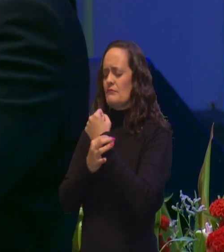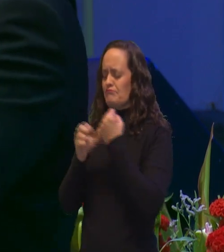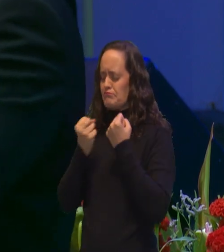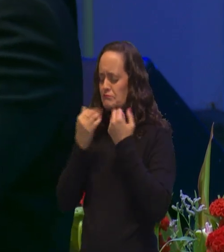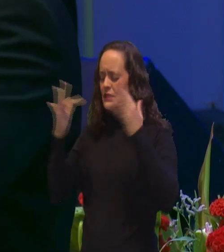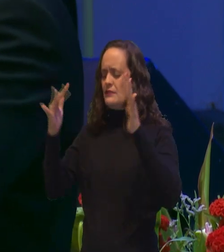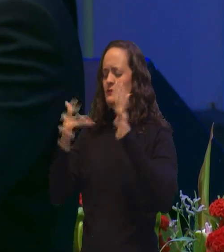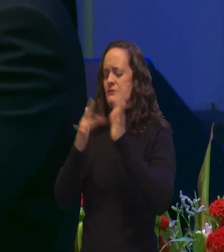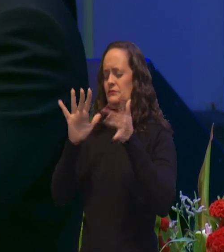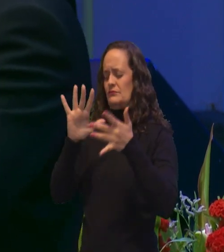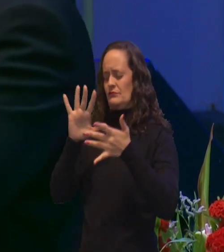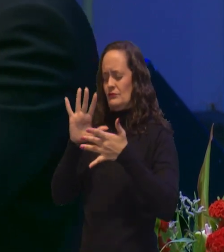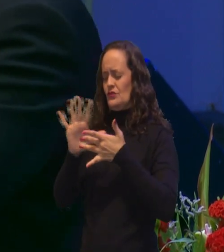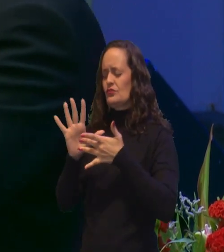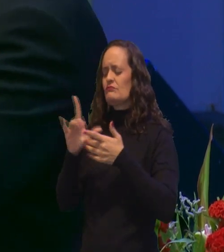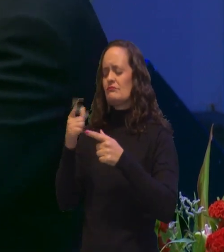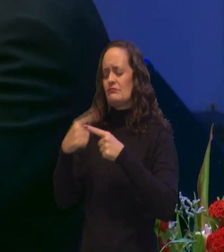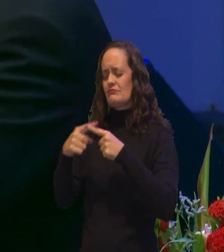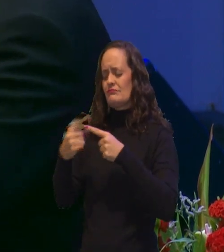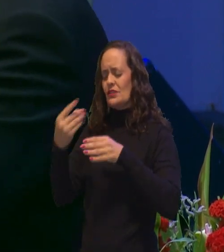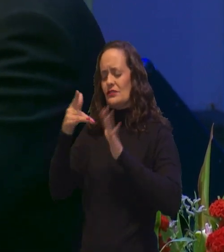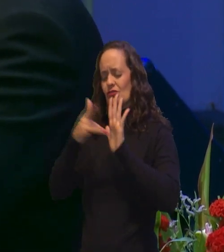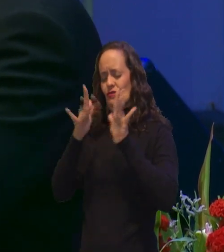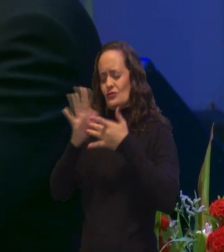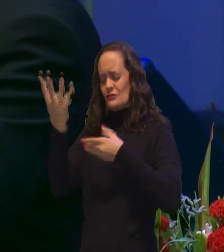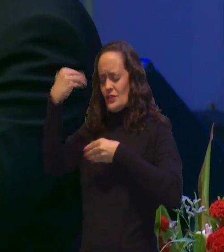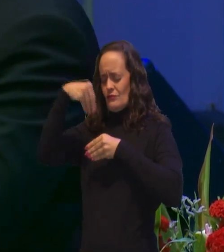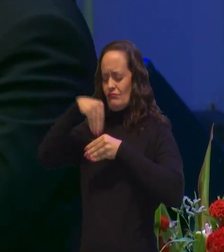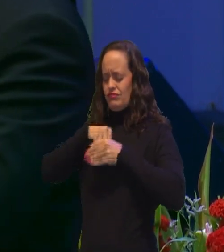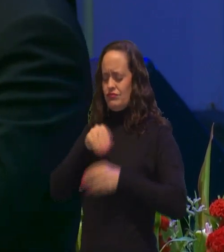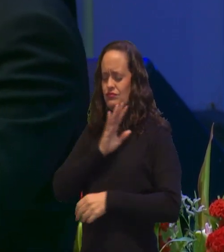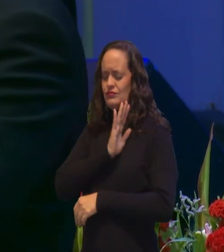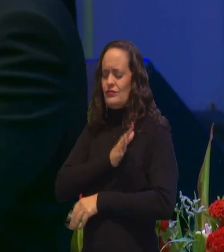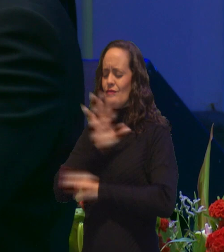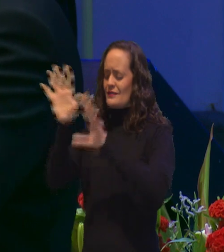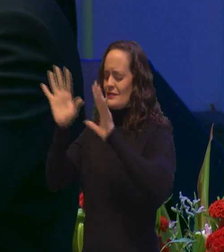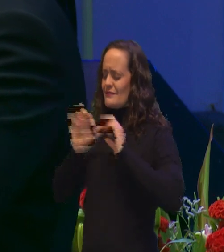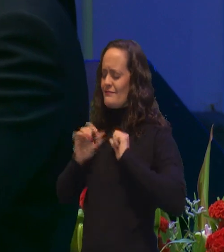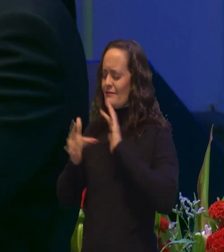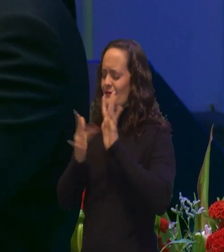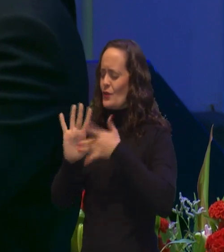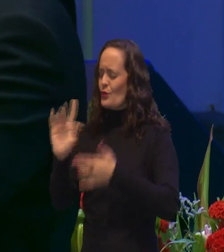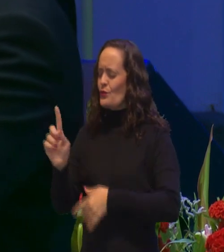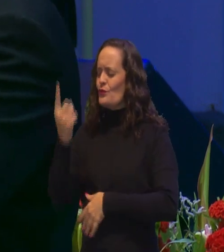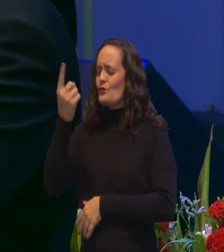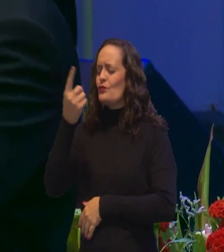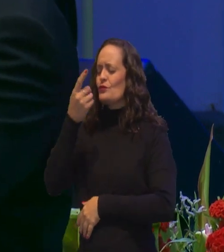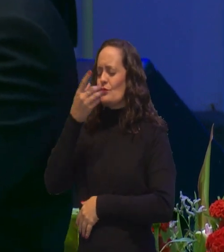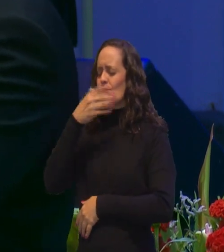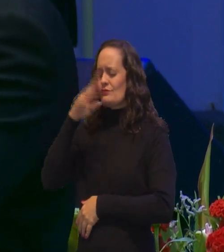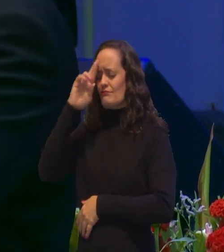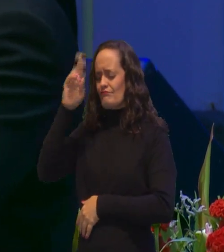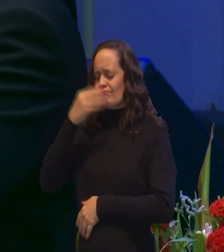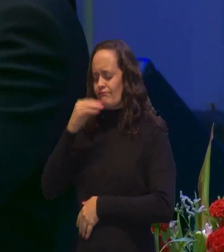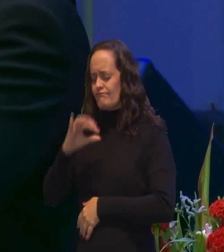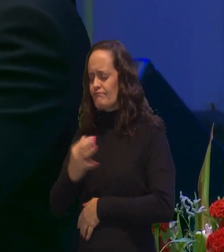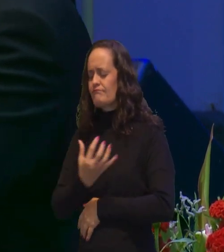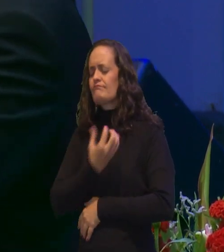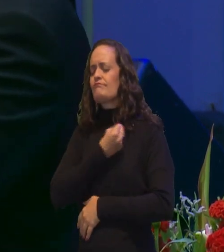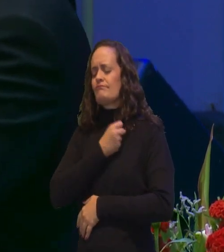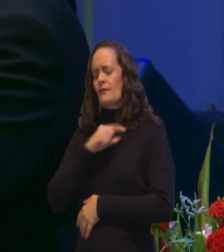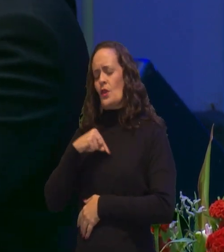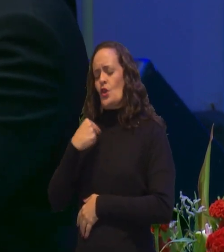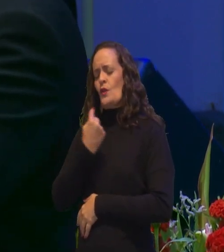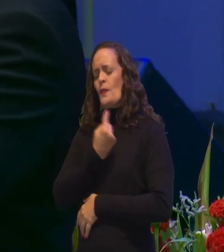Santo de Deus, que habita em nosso coração. Quando nós recebemos a Cristo como único e suficiente Salvador, nós